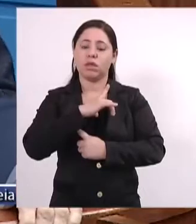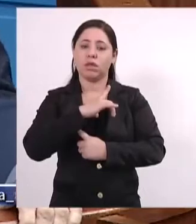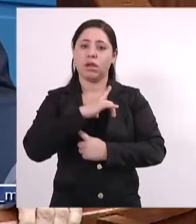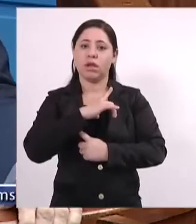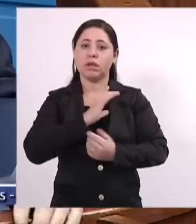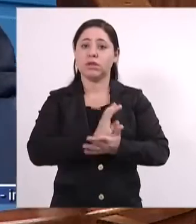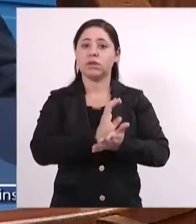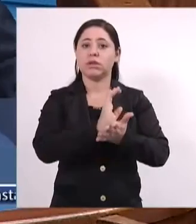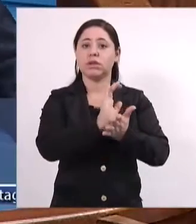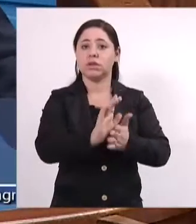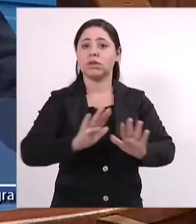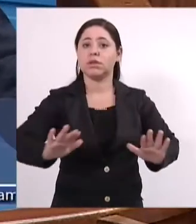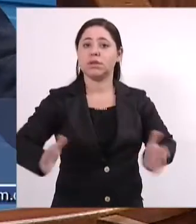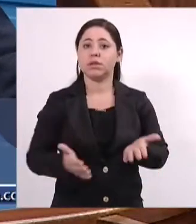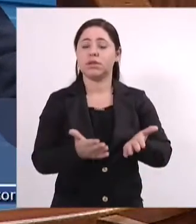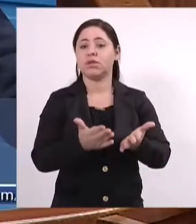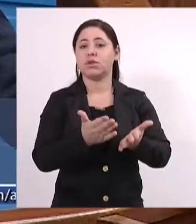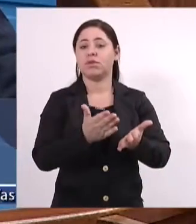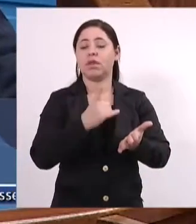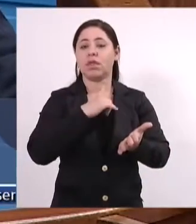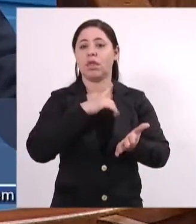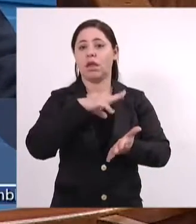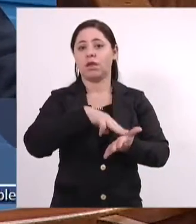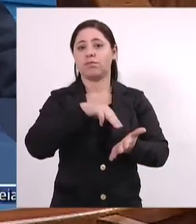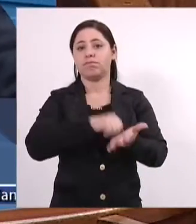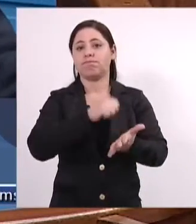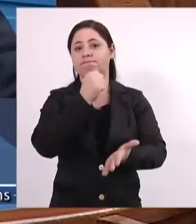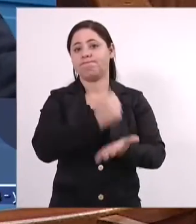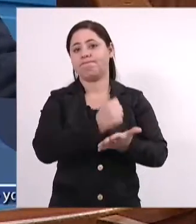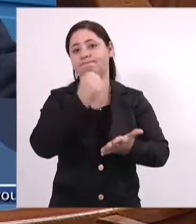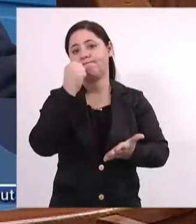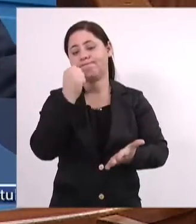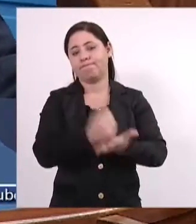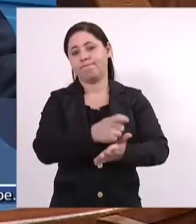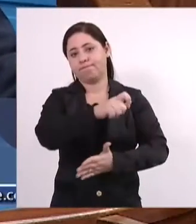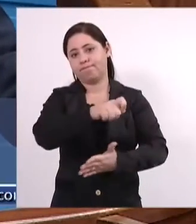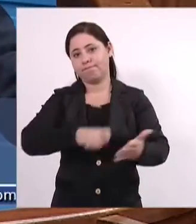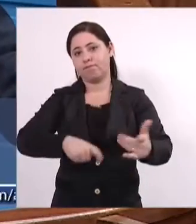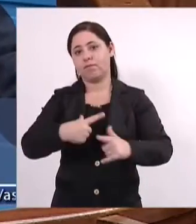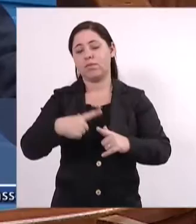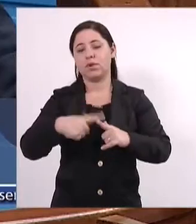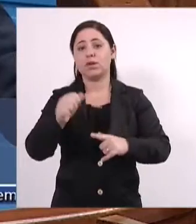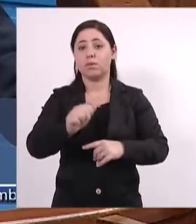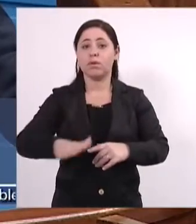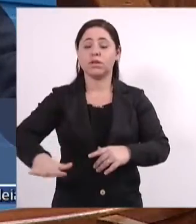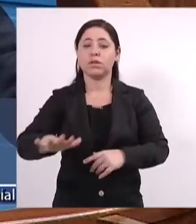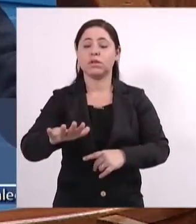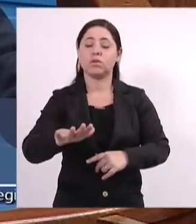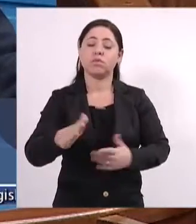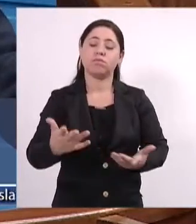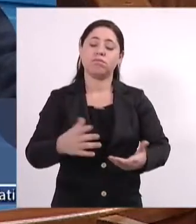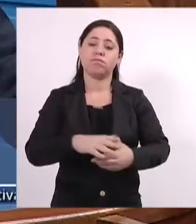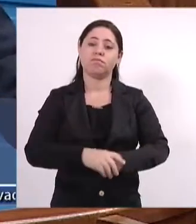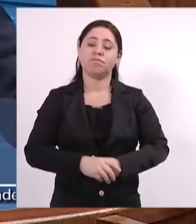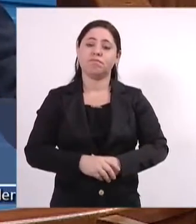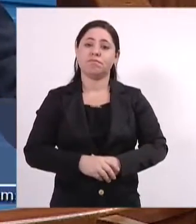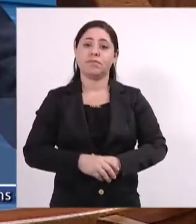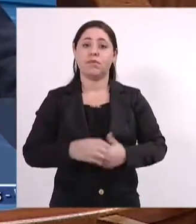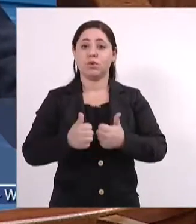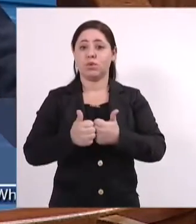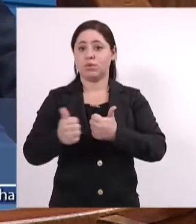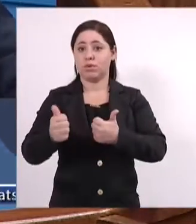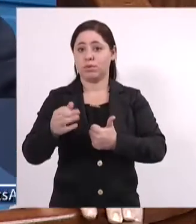para ter a sua escritura, porque é uma ação social. E o Tribunal